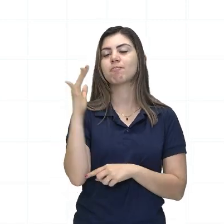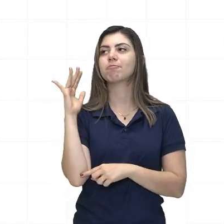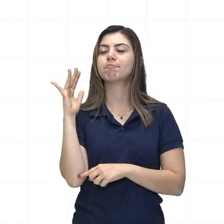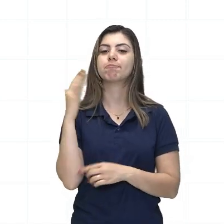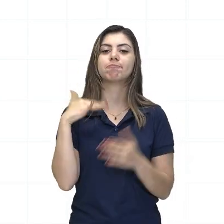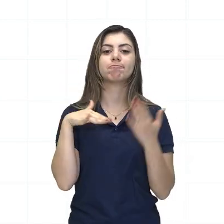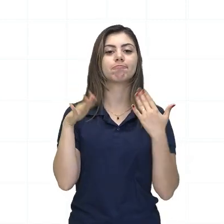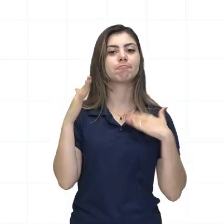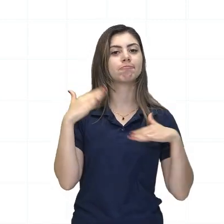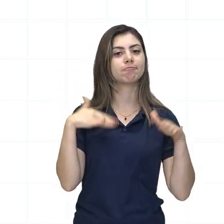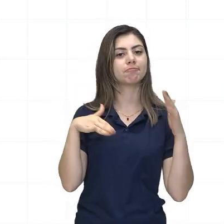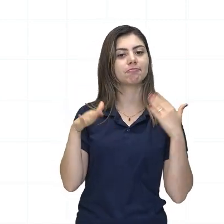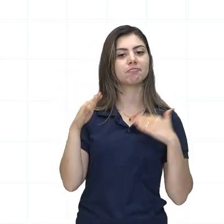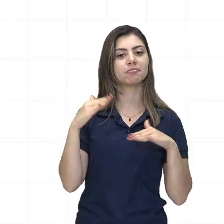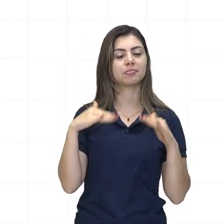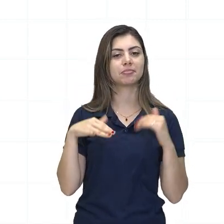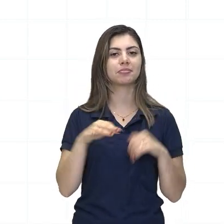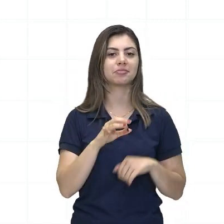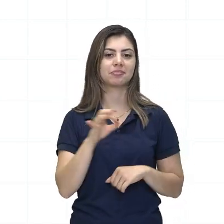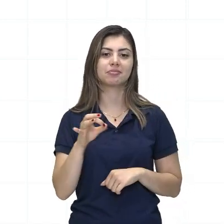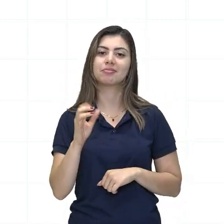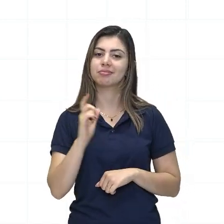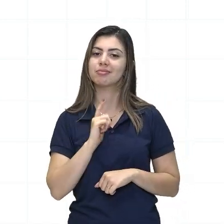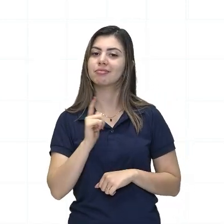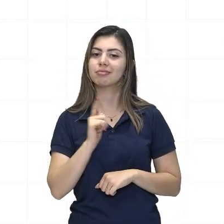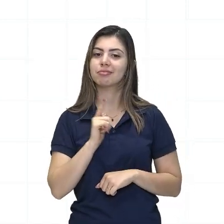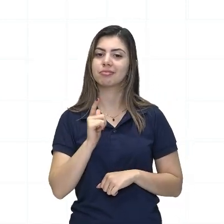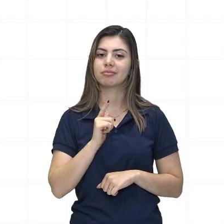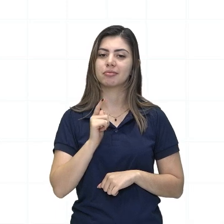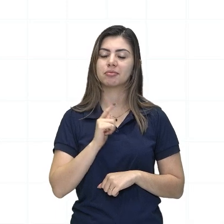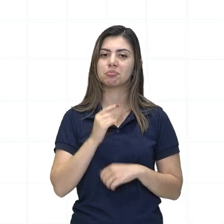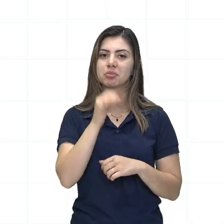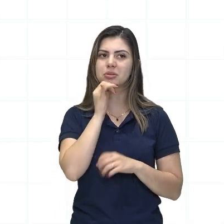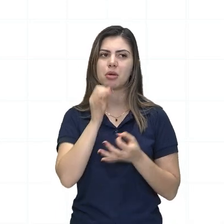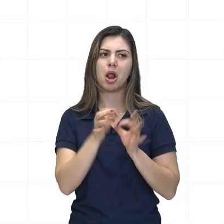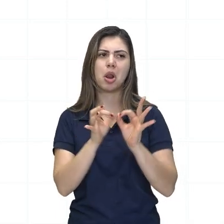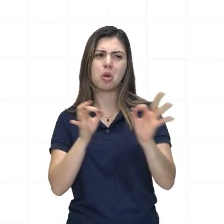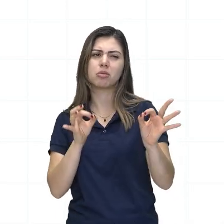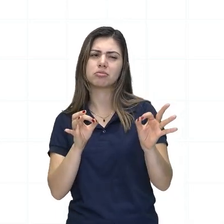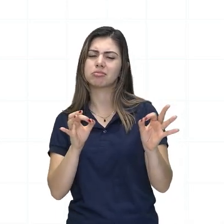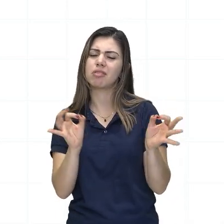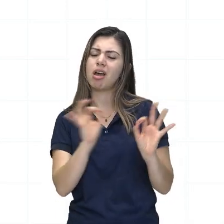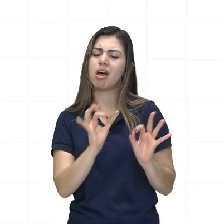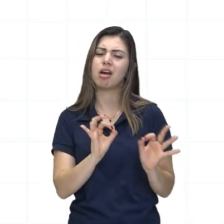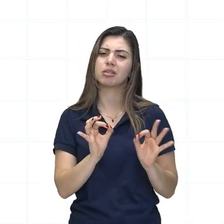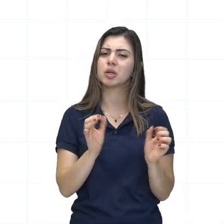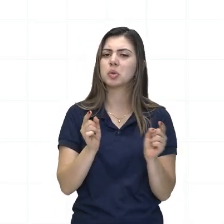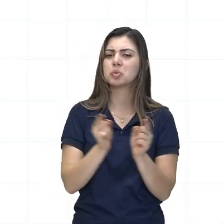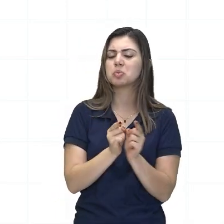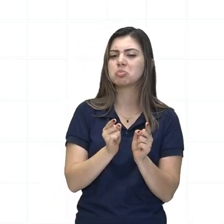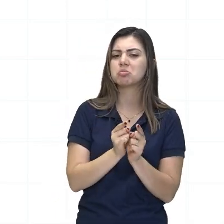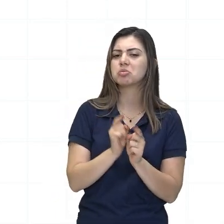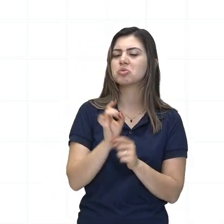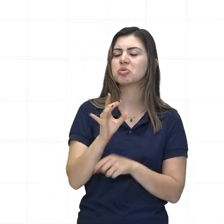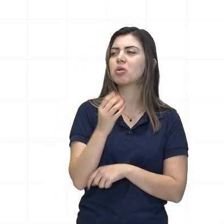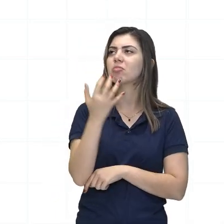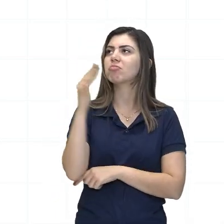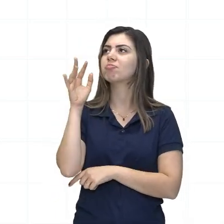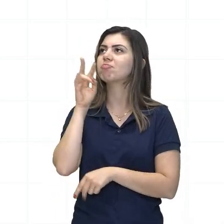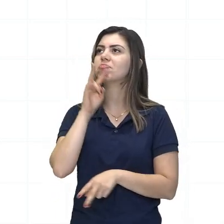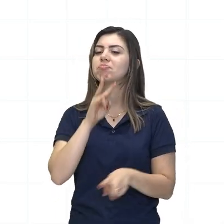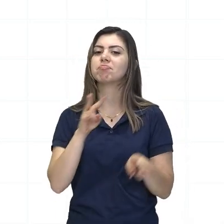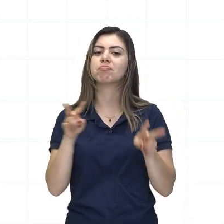nessa modalidade que as pessoas fazem assim, sem ter uma distância, só por lazer mesmo. né, nos rios que não